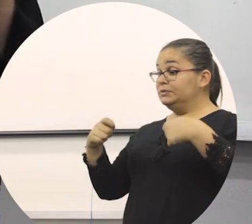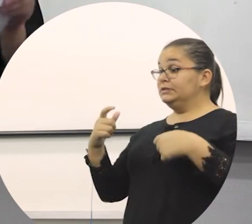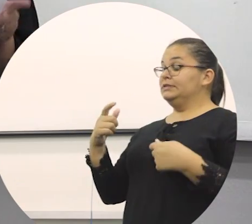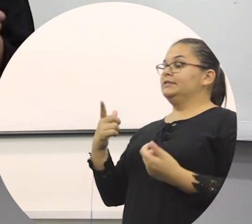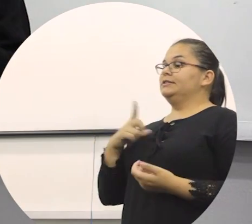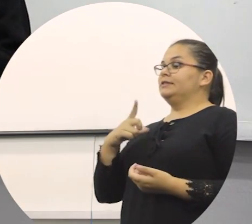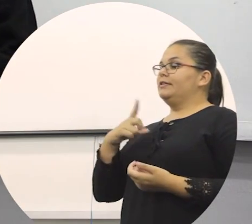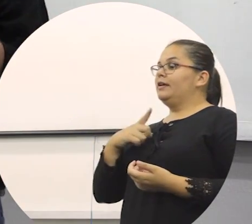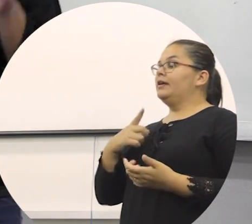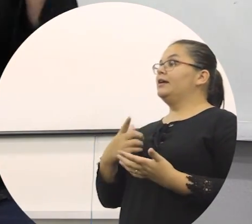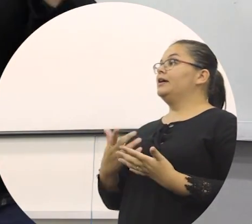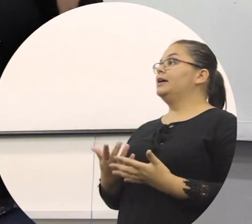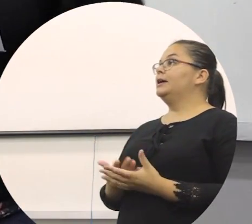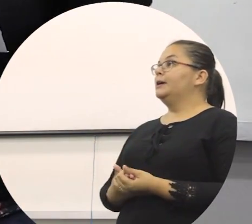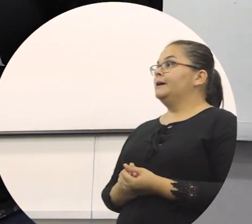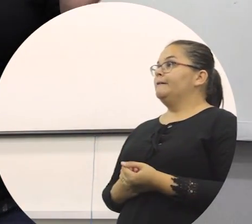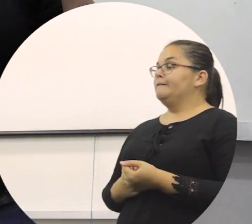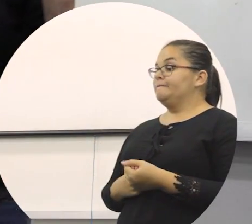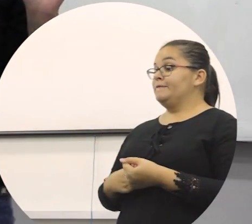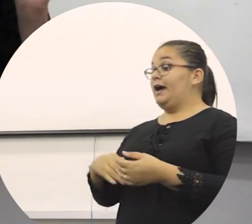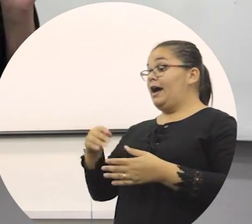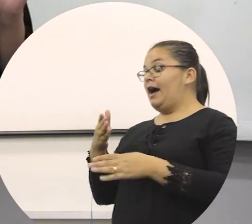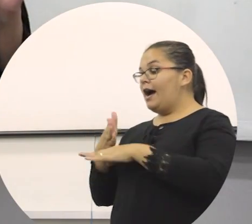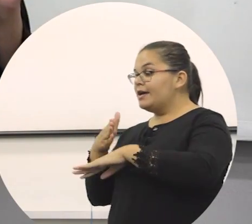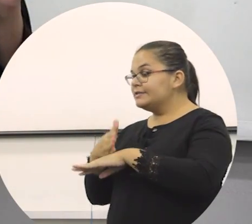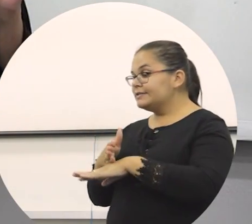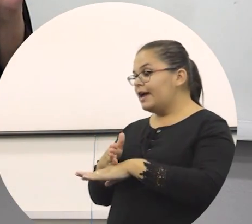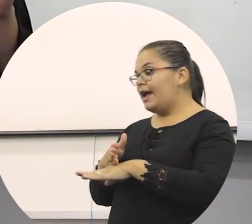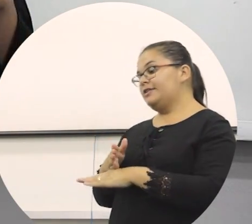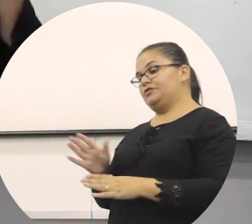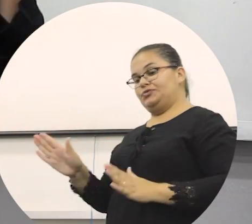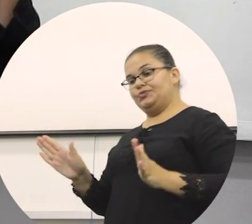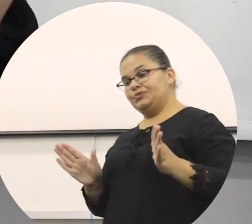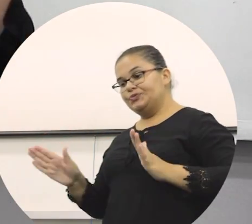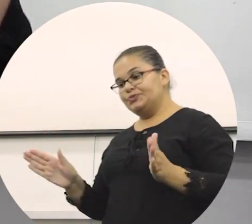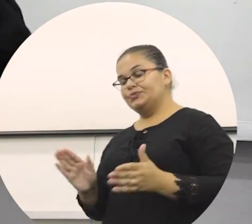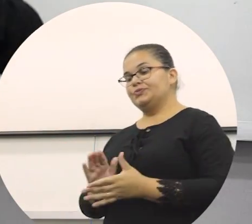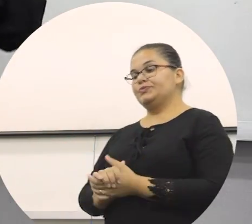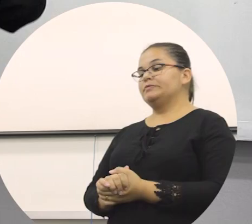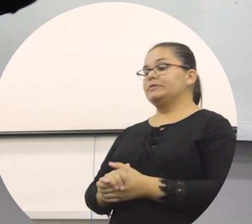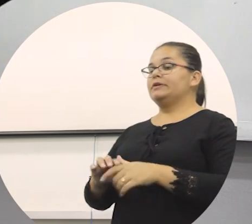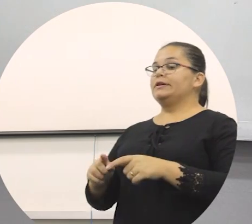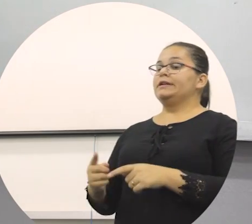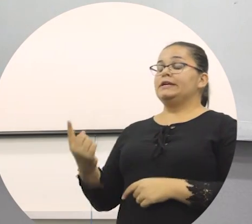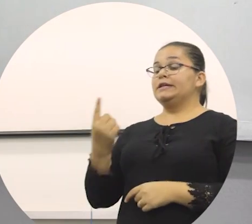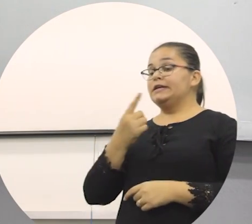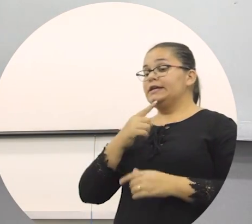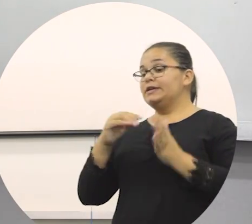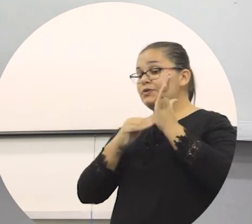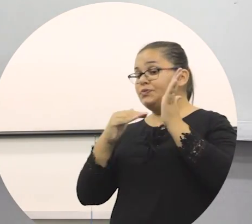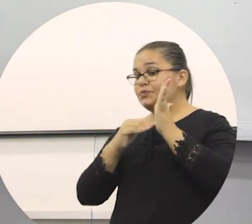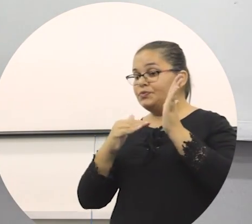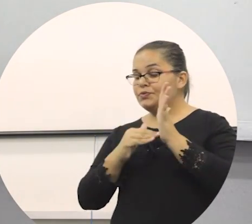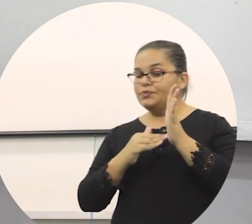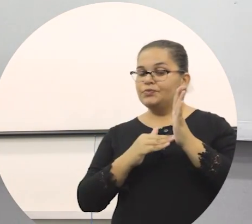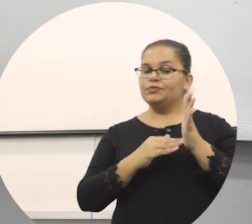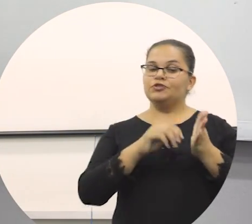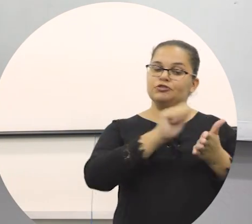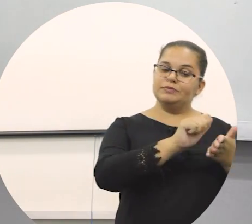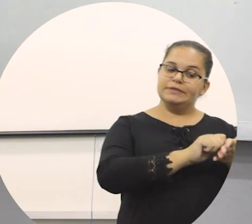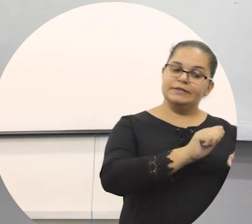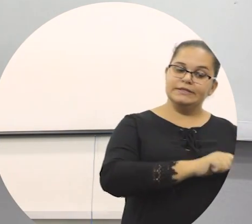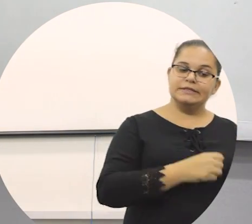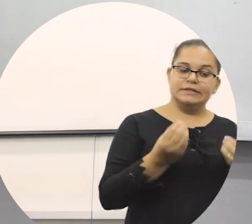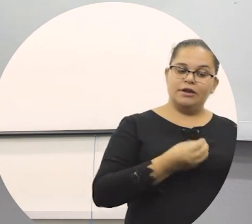aí... E, por último, a produção escrita, né? Então, por último aí. Como proposição, a gente